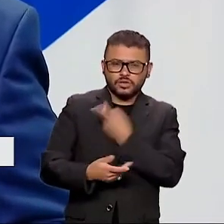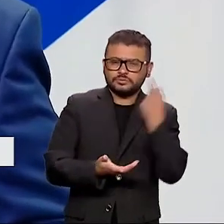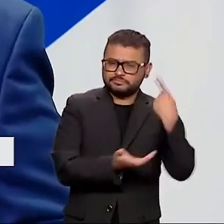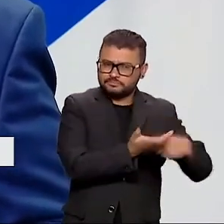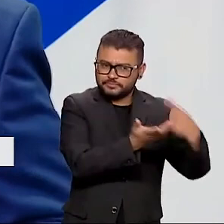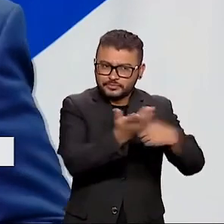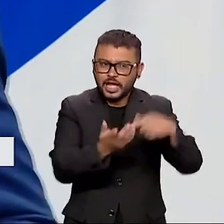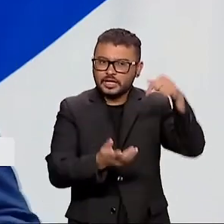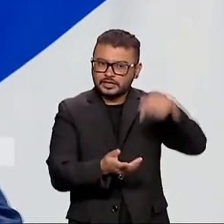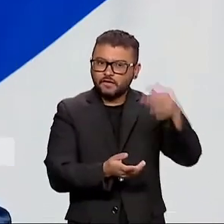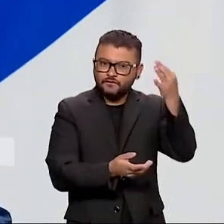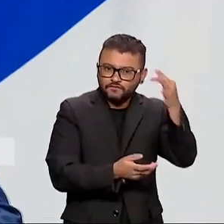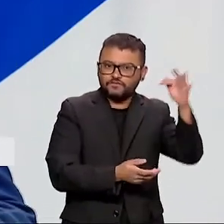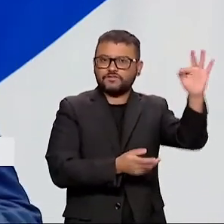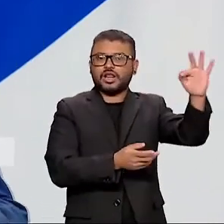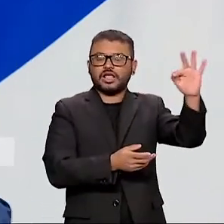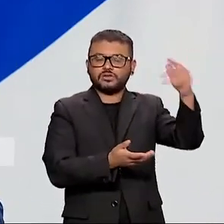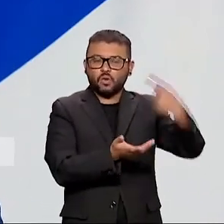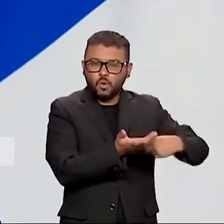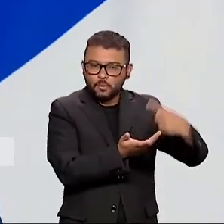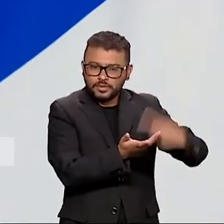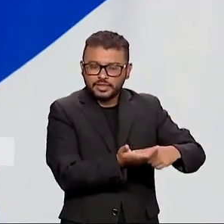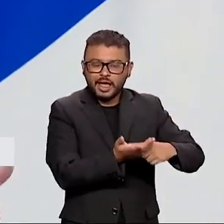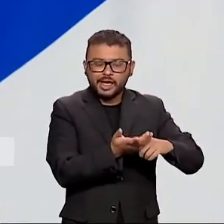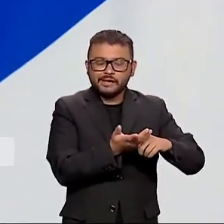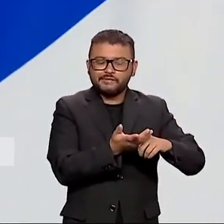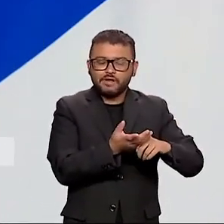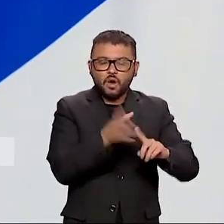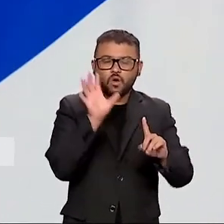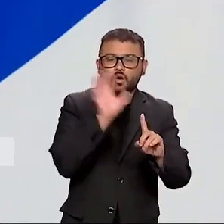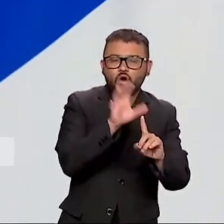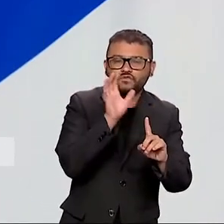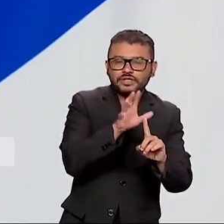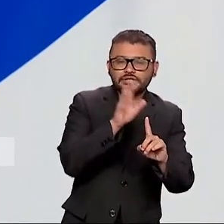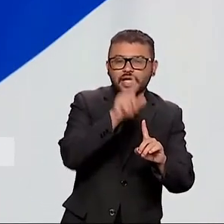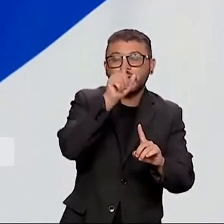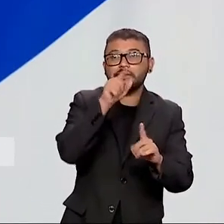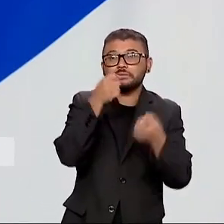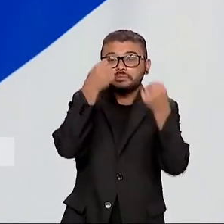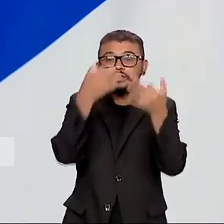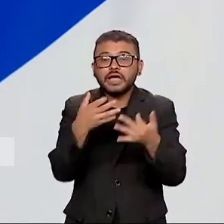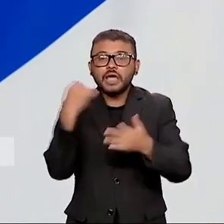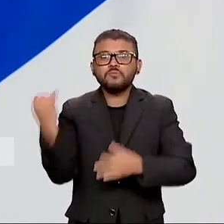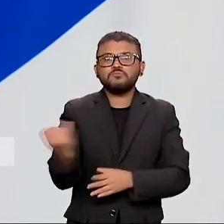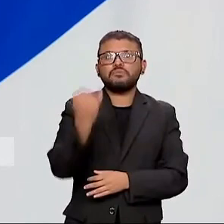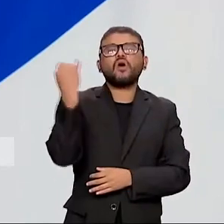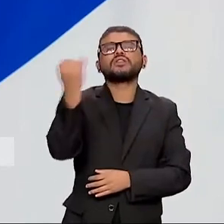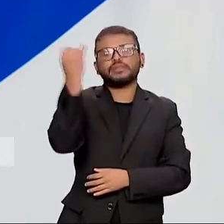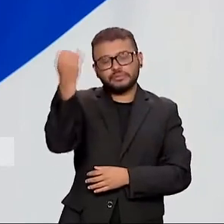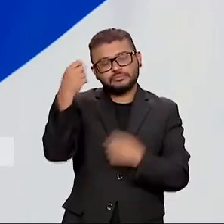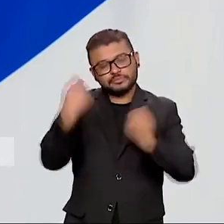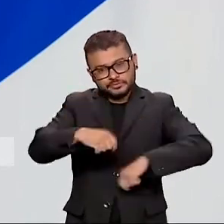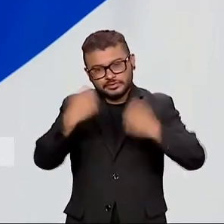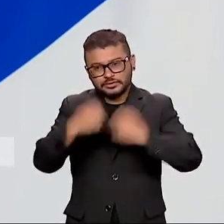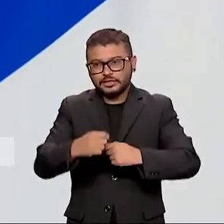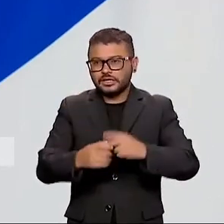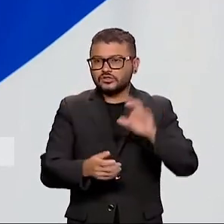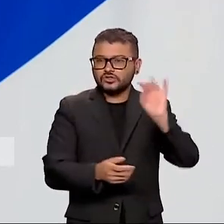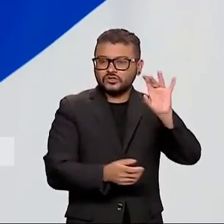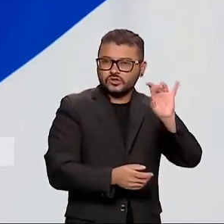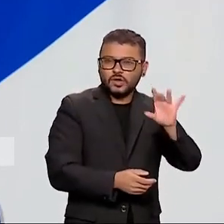tiver aqui na França para ver se a gente consegue convencer as pessoas da importância. Porque não é o protecionismo que vai